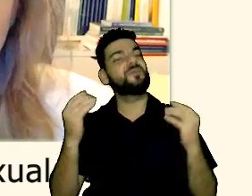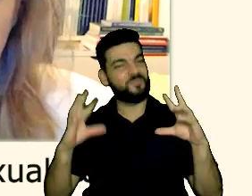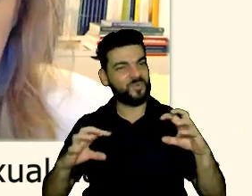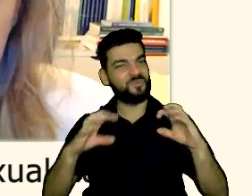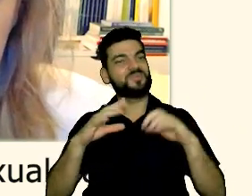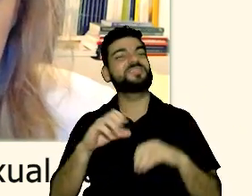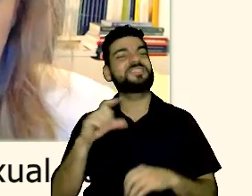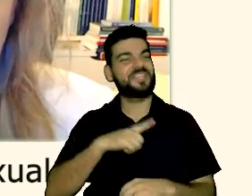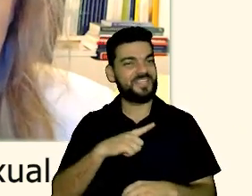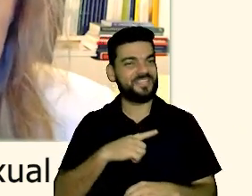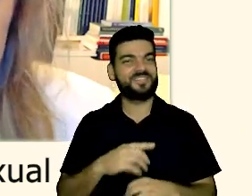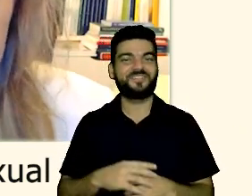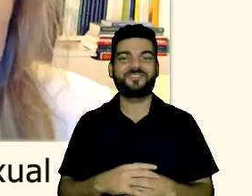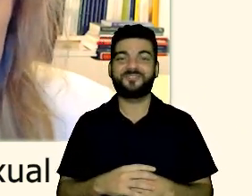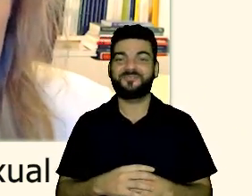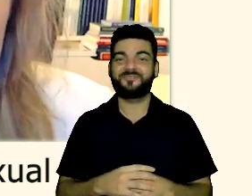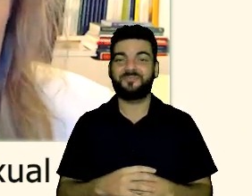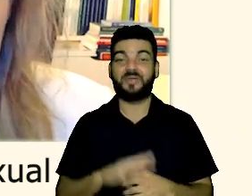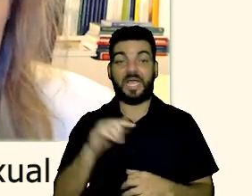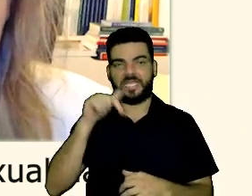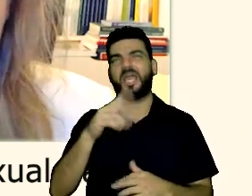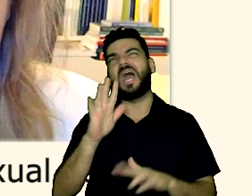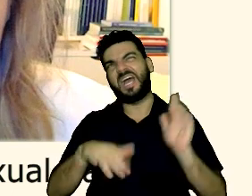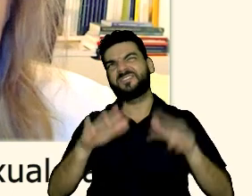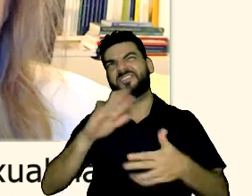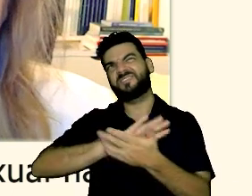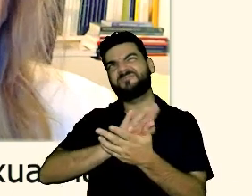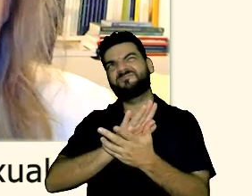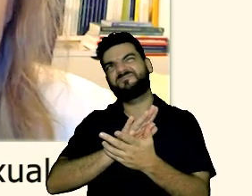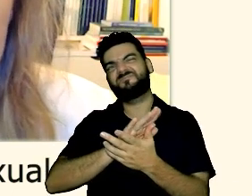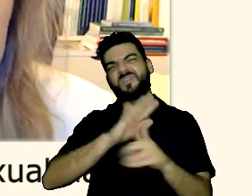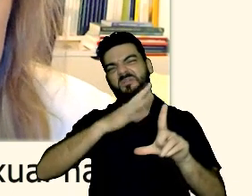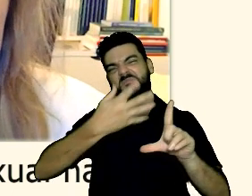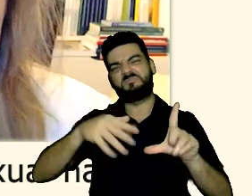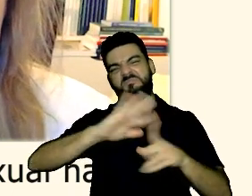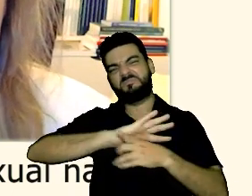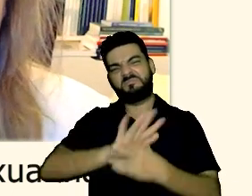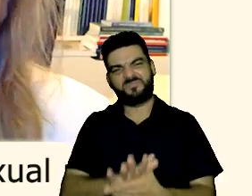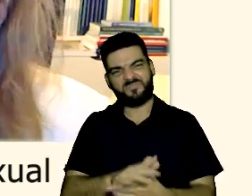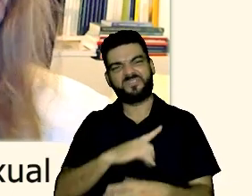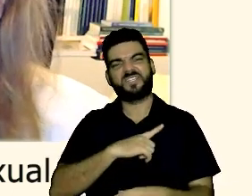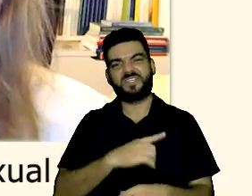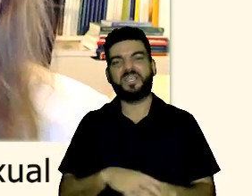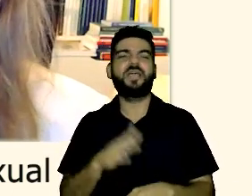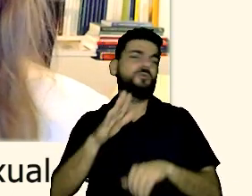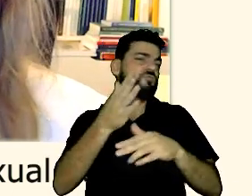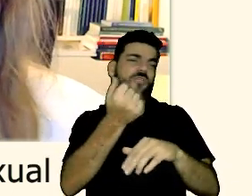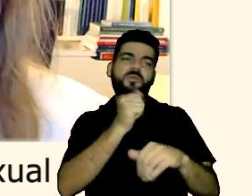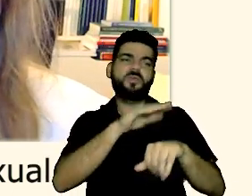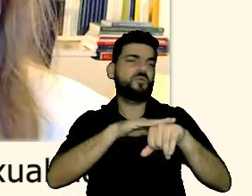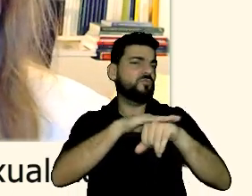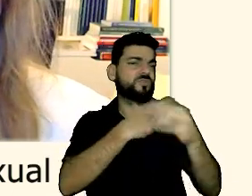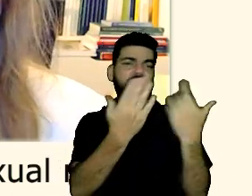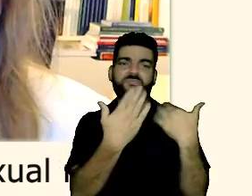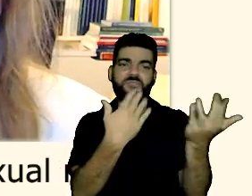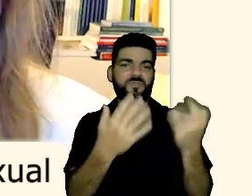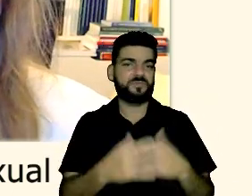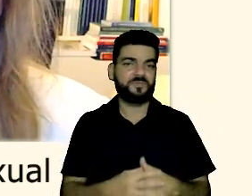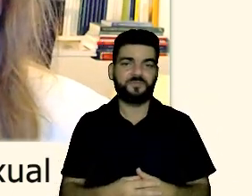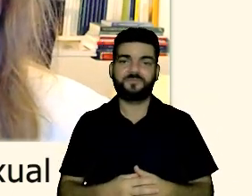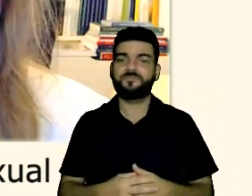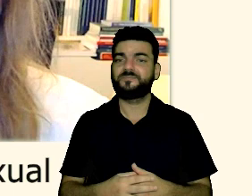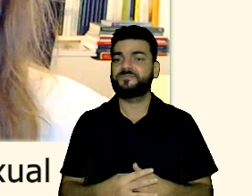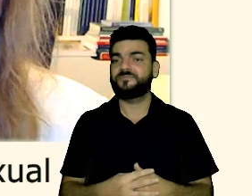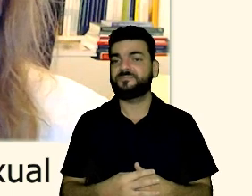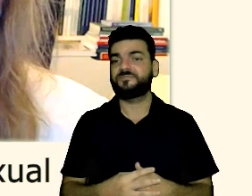vou falar agora também, aqui nessa instituição eu nunca tive maiores problemas, não posso dizer que nunca tenho passado nenhuma situação de homofobia, mas